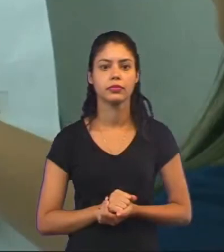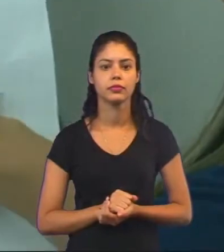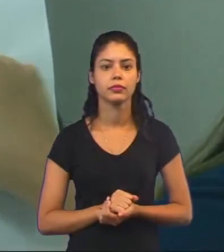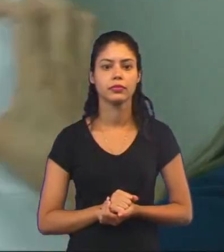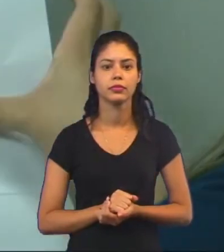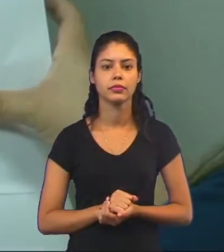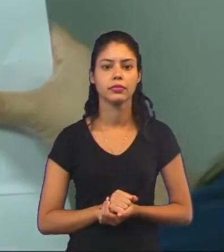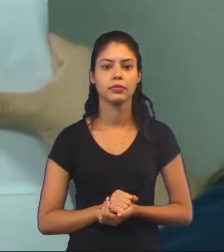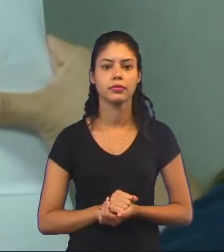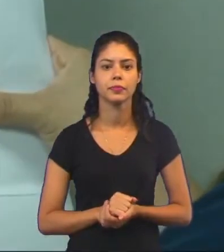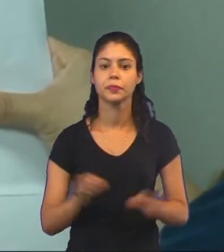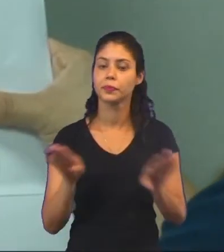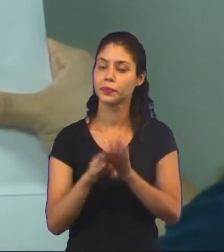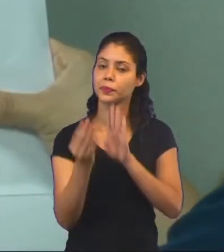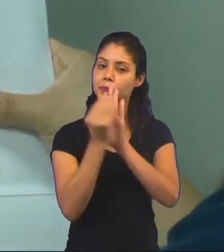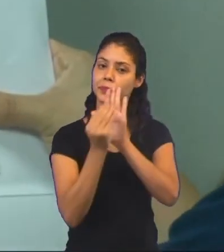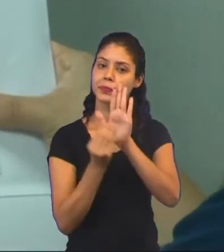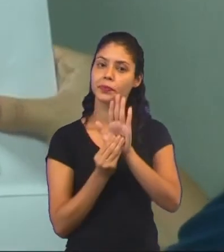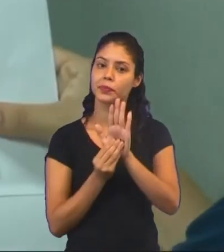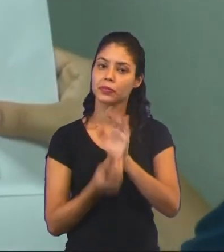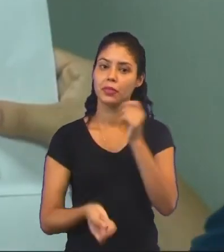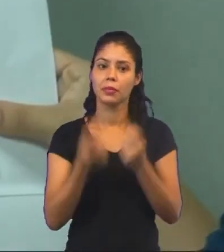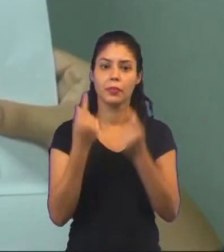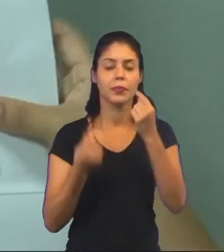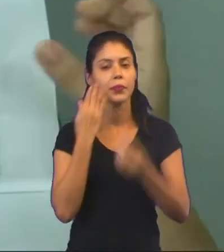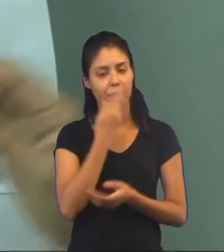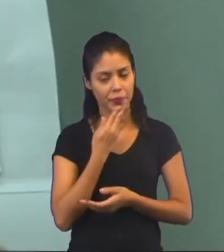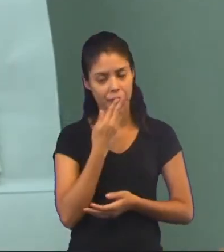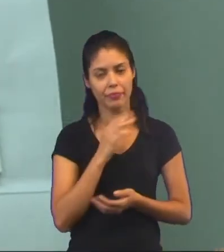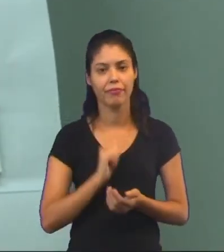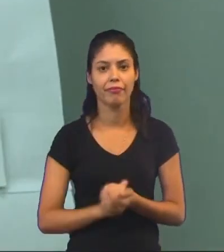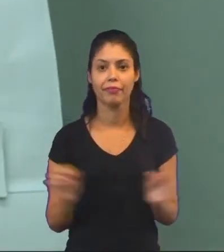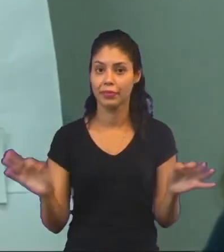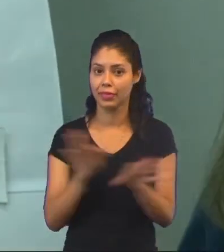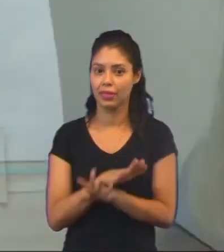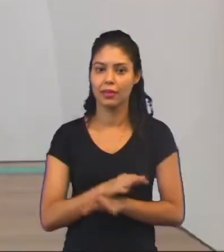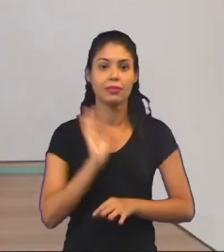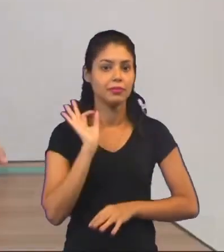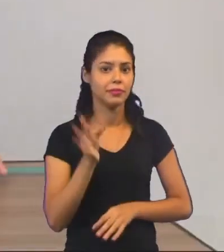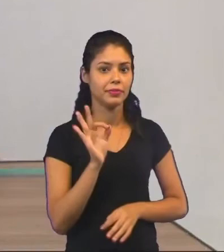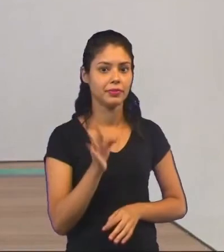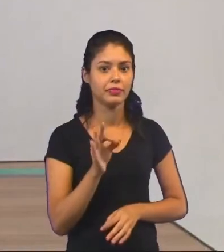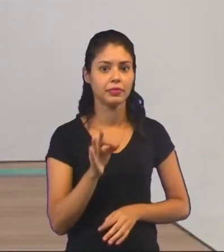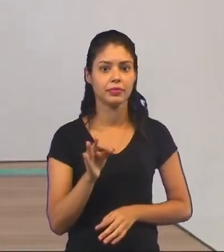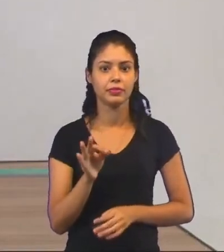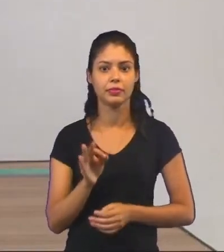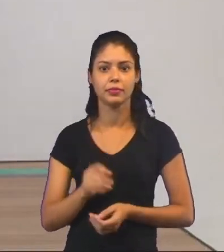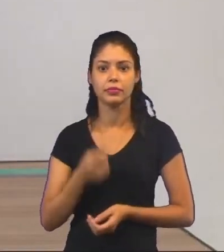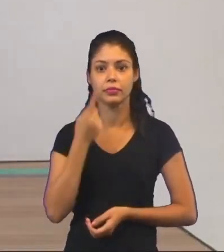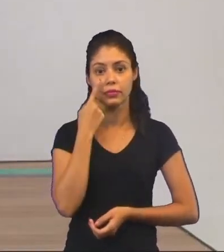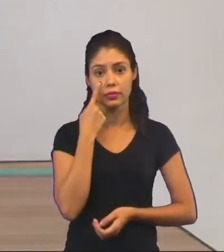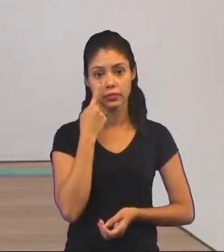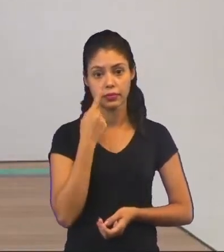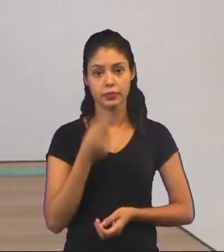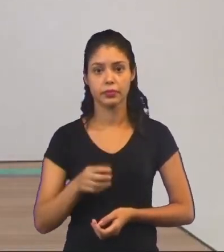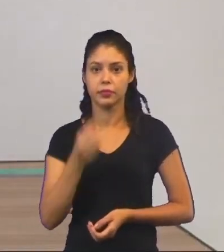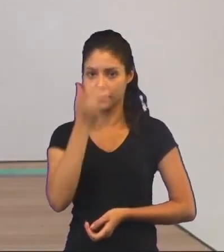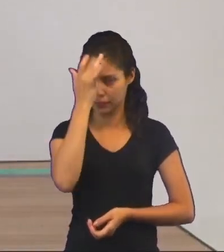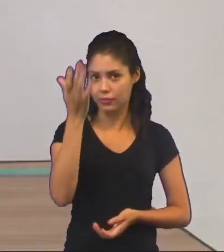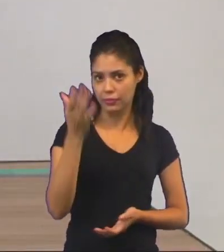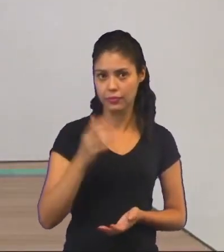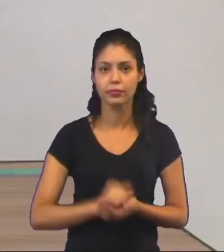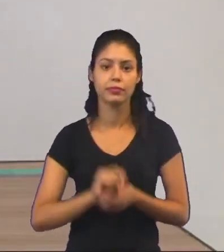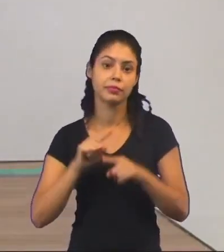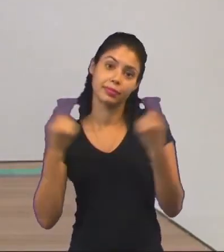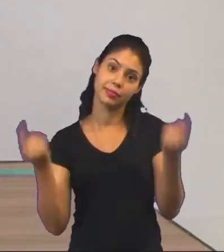vocês terão aí a receitinha de pipoca doce de vocês pronta. Certo, turma? Olhem só. Viram como é